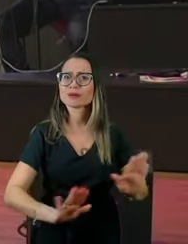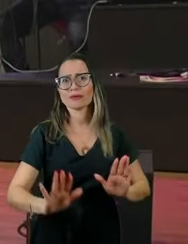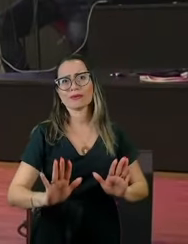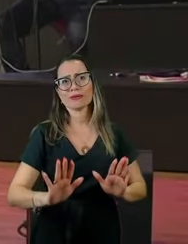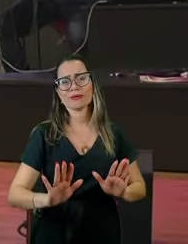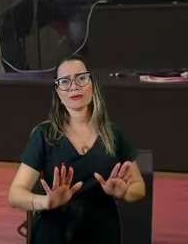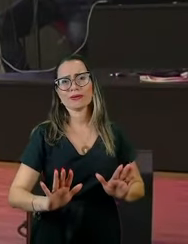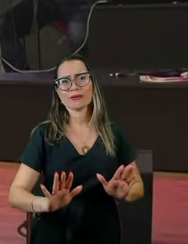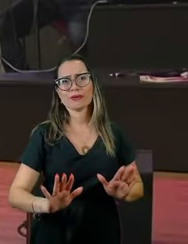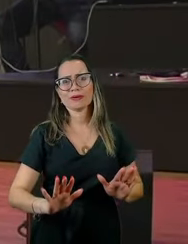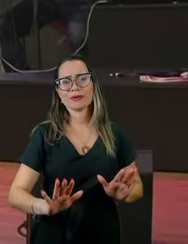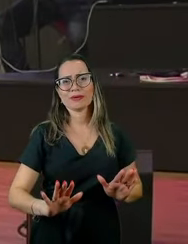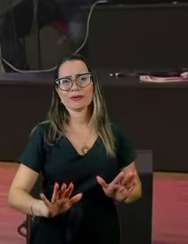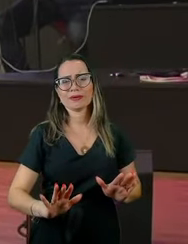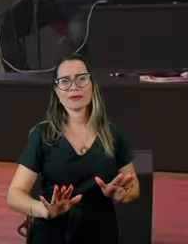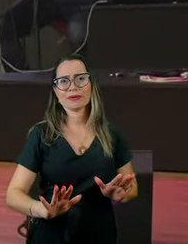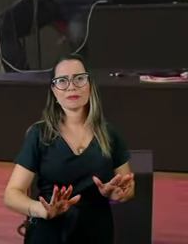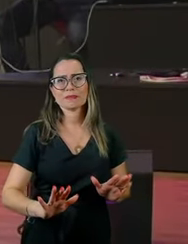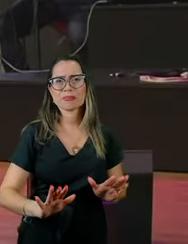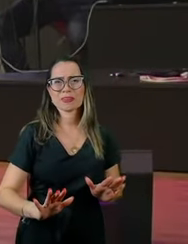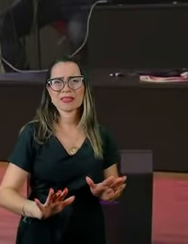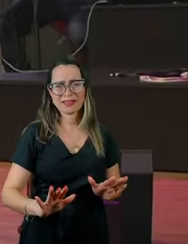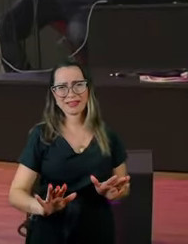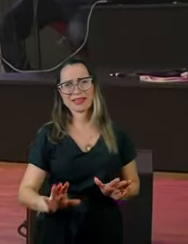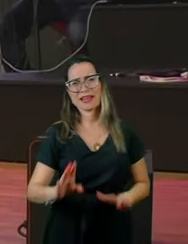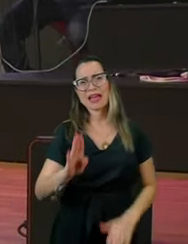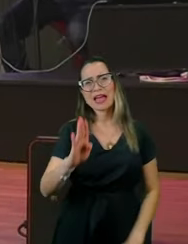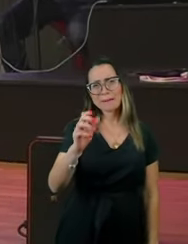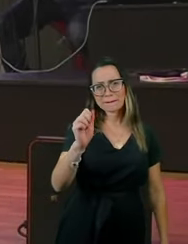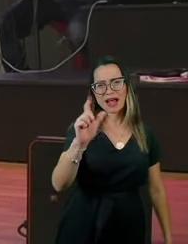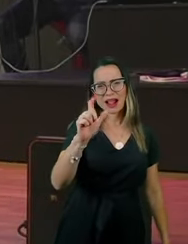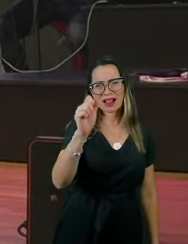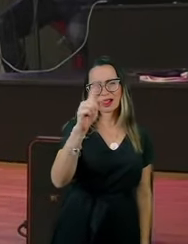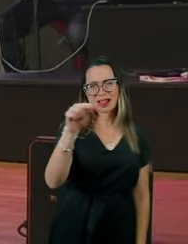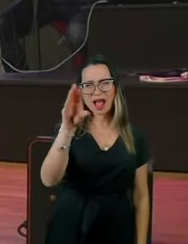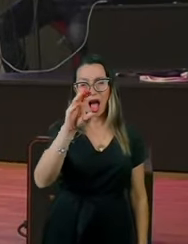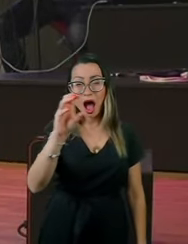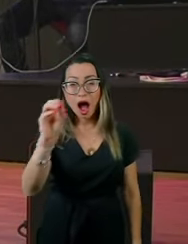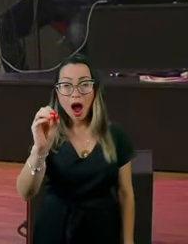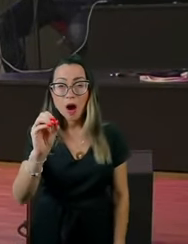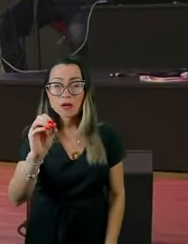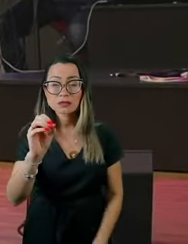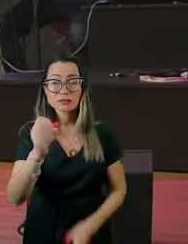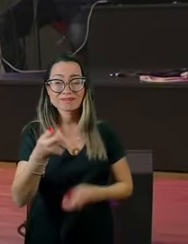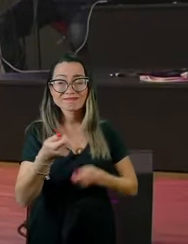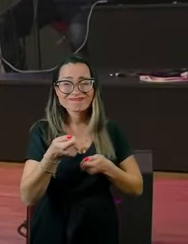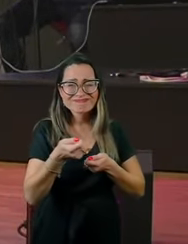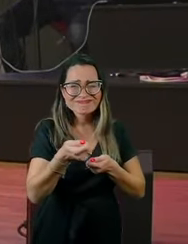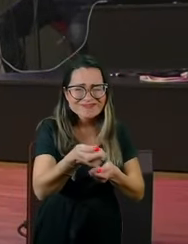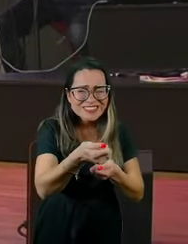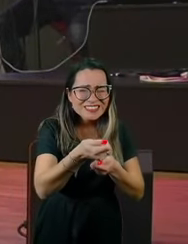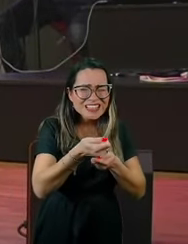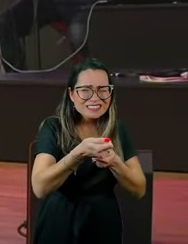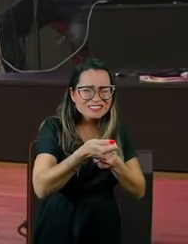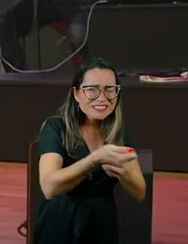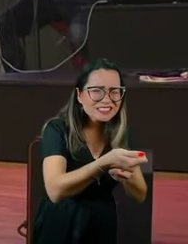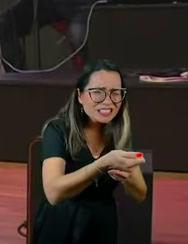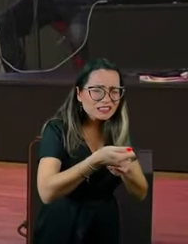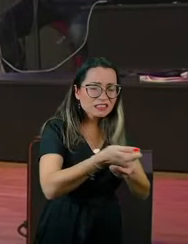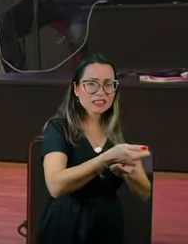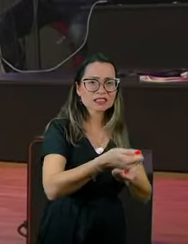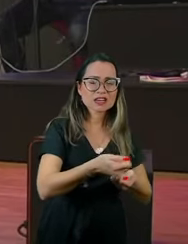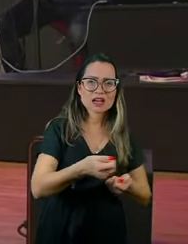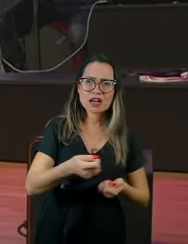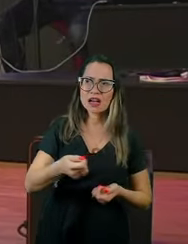e Balaão, ele é tentado, mas chega uma hora que Balaão diz: olha, eu vou dizer uma coisa, eu não posso amaldiçoar aquilo que já está